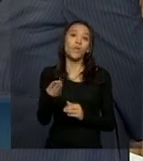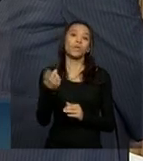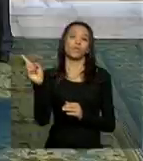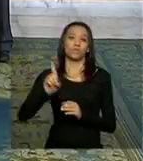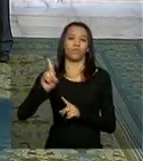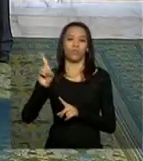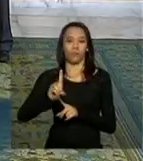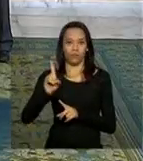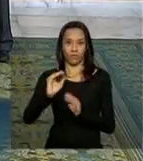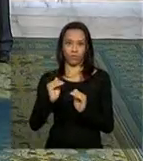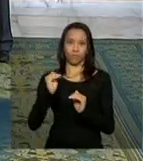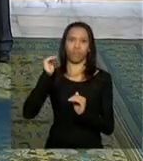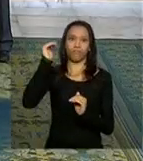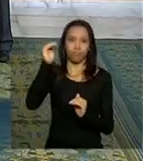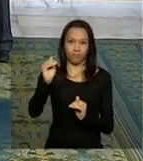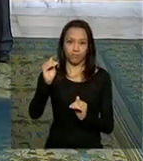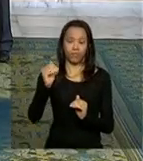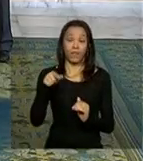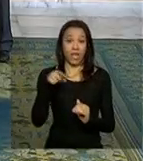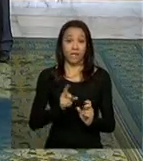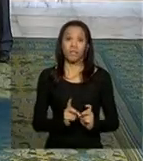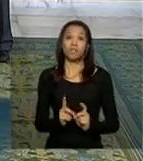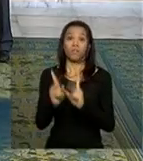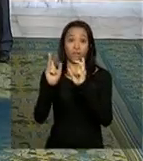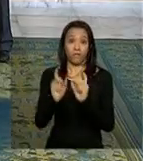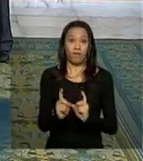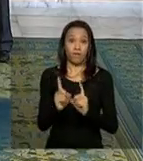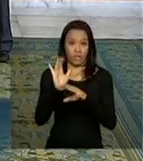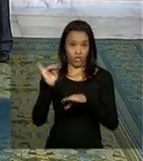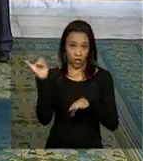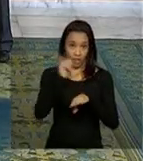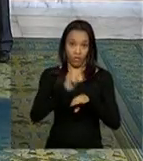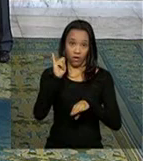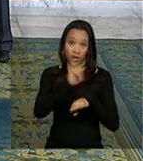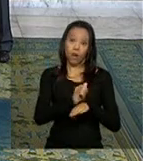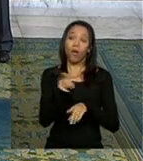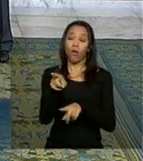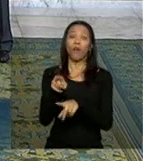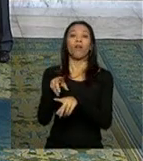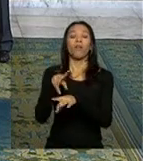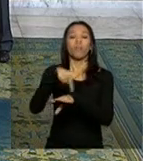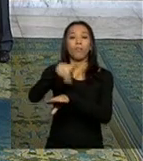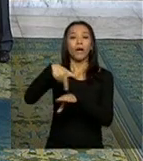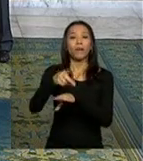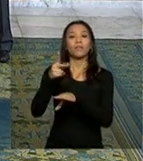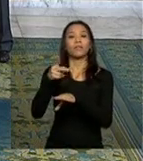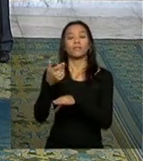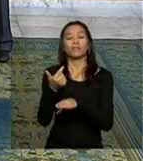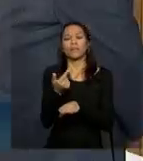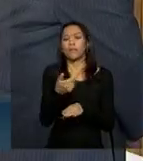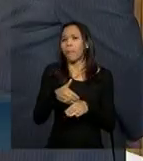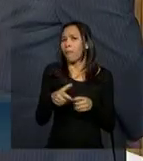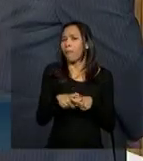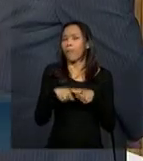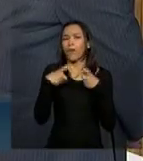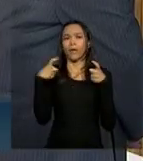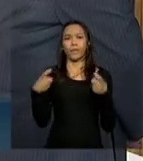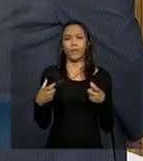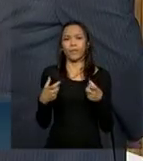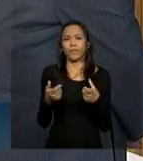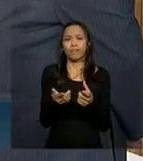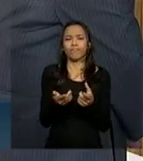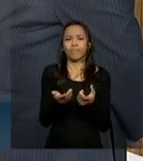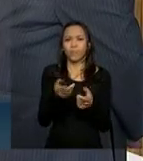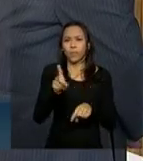milhões de dólares. As exportações brasileiras para a Bulgária são compostas, na maior parte, por produtos